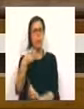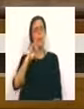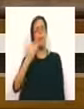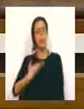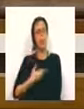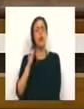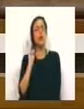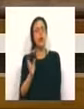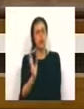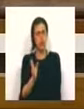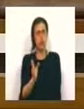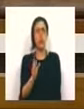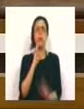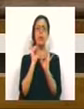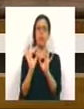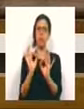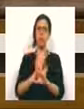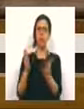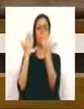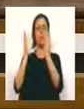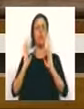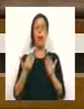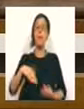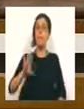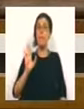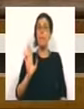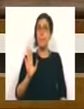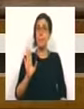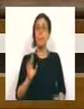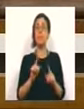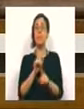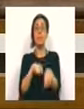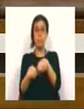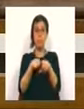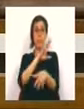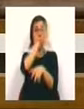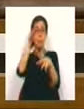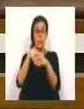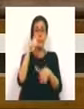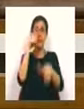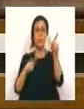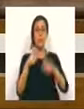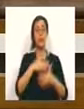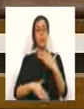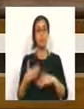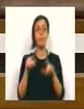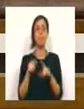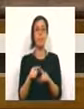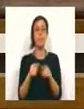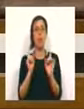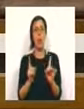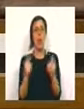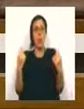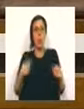PSD já teve a ocasião de elogiar, contudo, a política de inclusão para as pessoas com deficiência não se